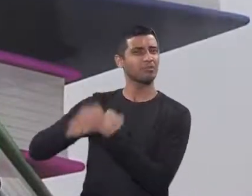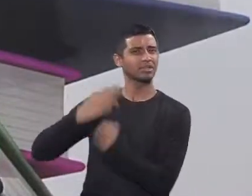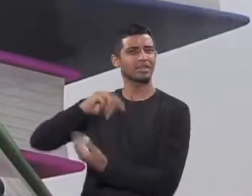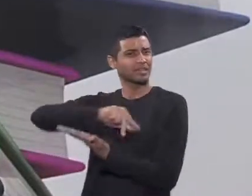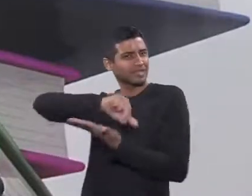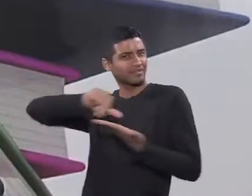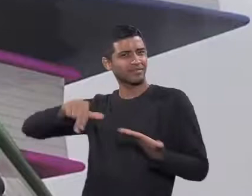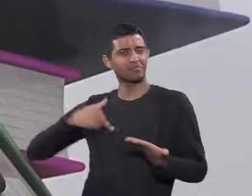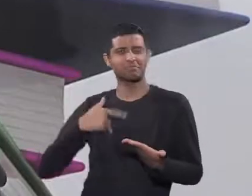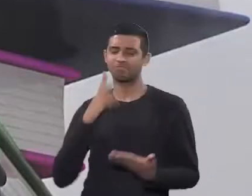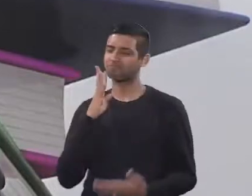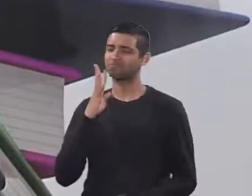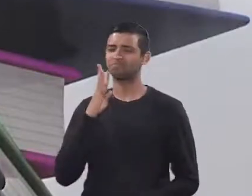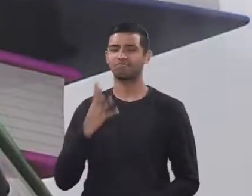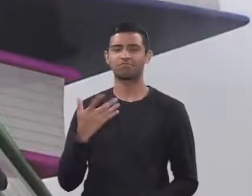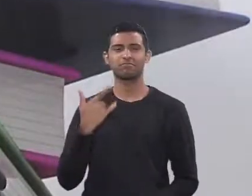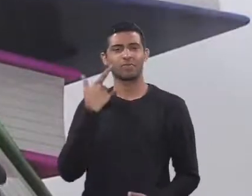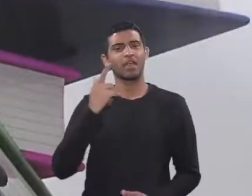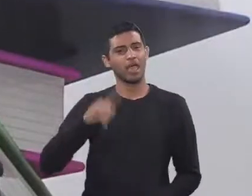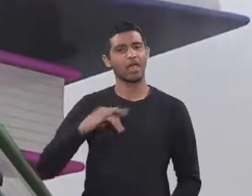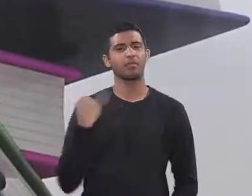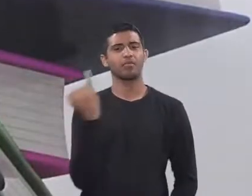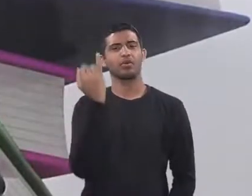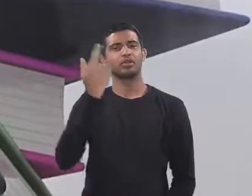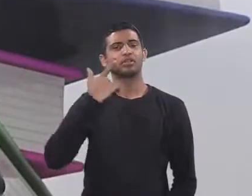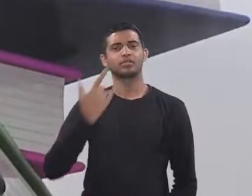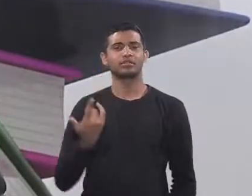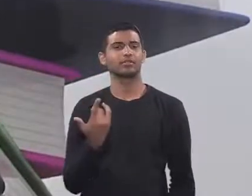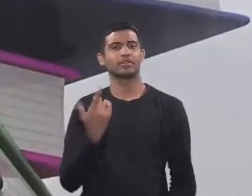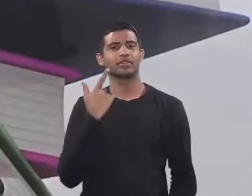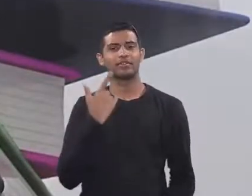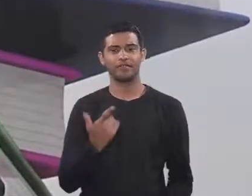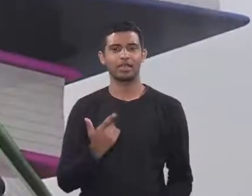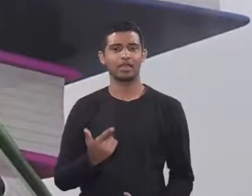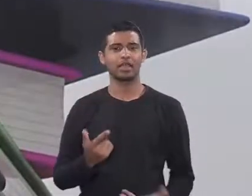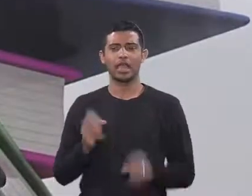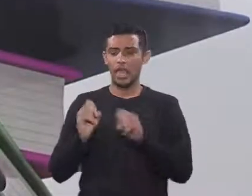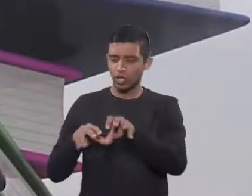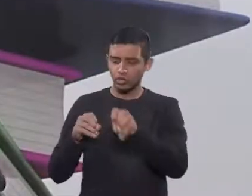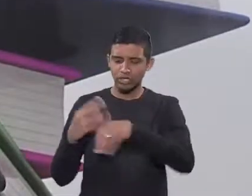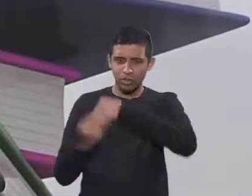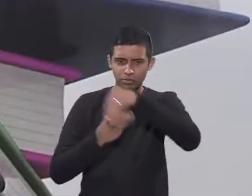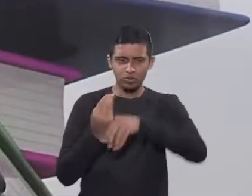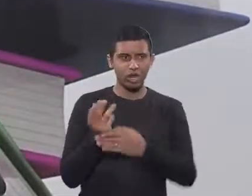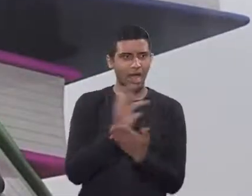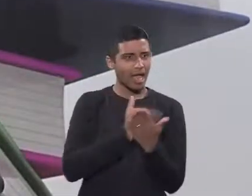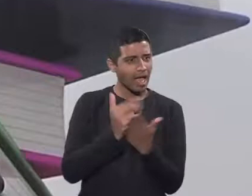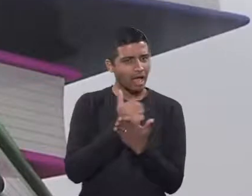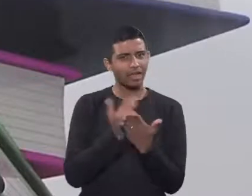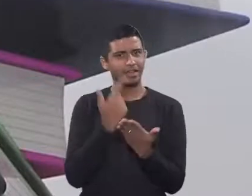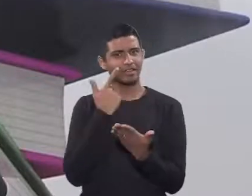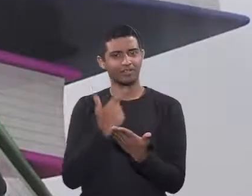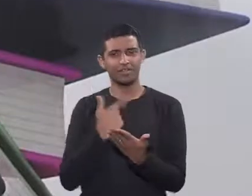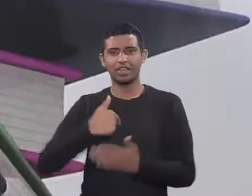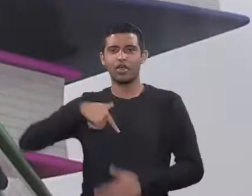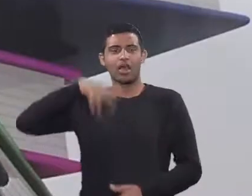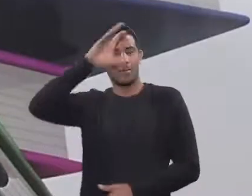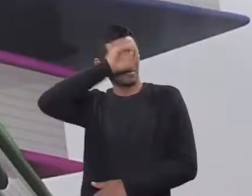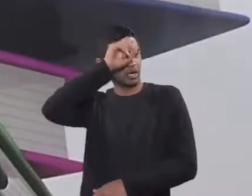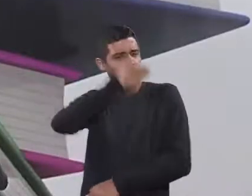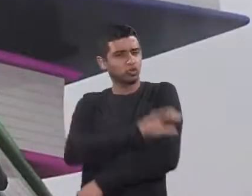que era bem bacana. Porque eu acho muito importante a arte na educação. Porque você aprende a